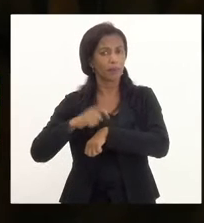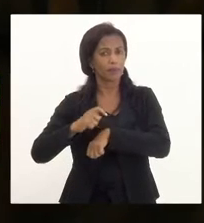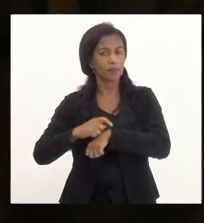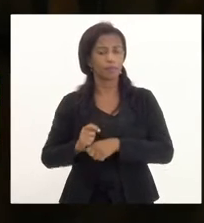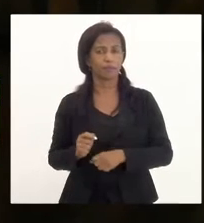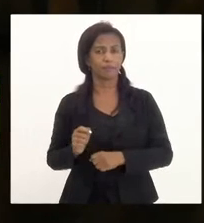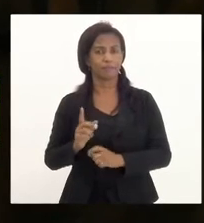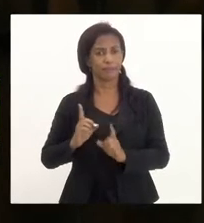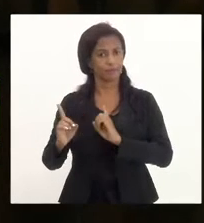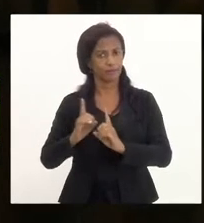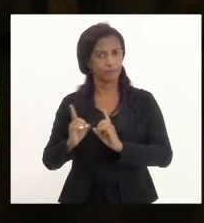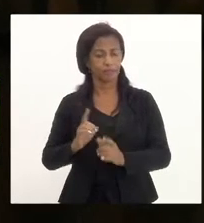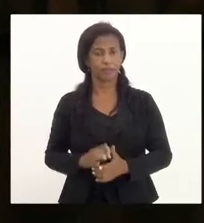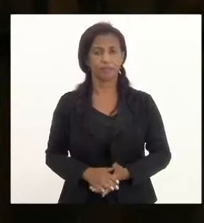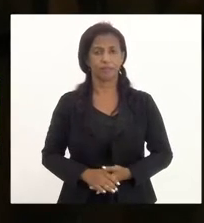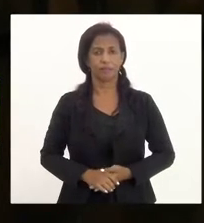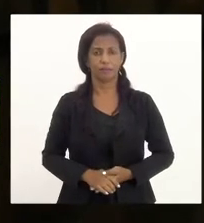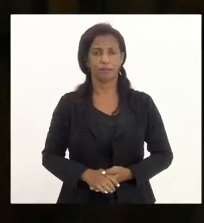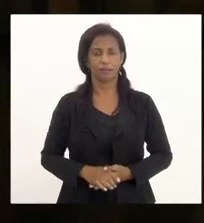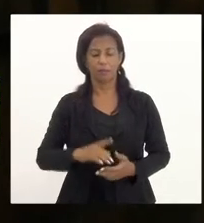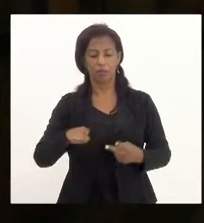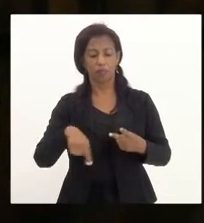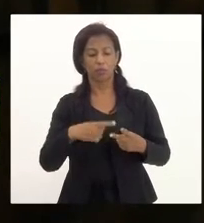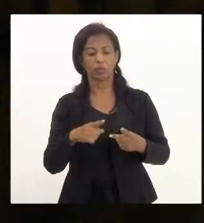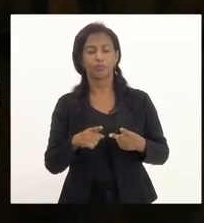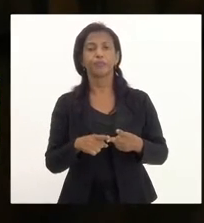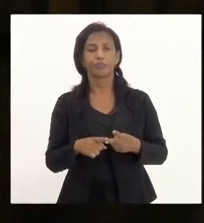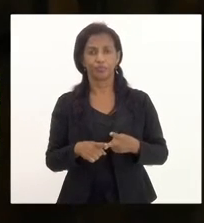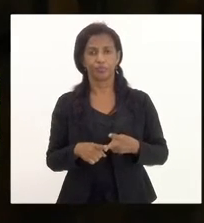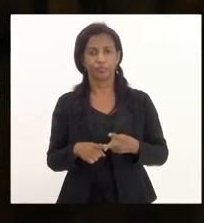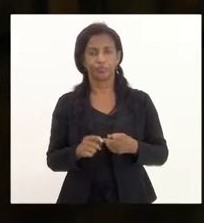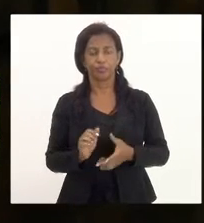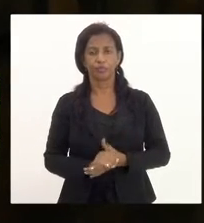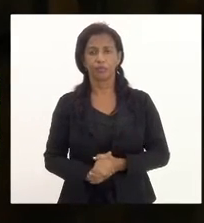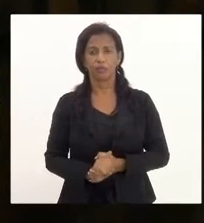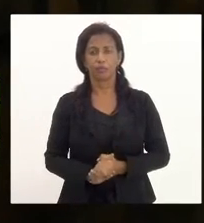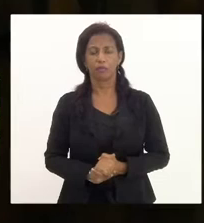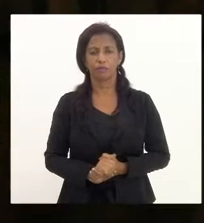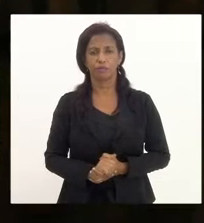desta discussão e um segundo. É